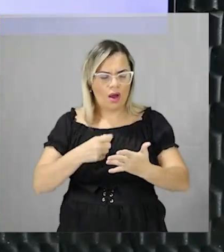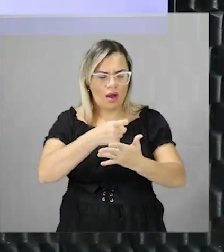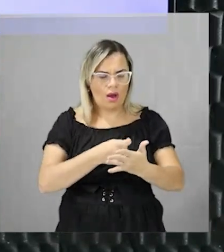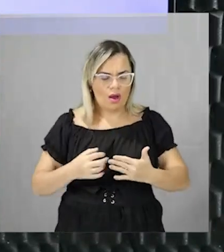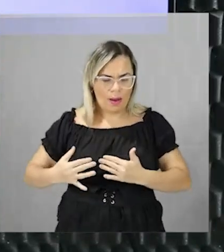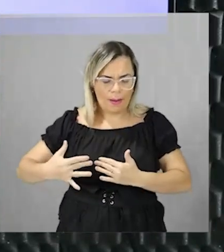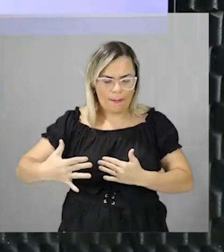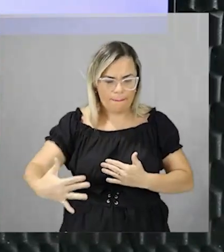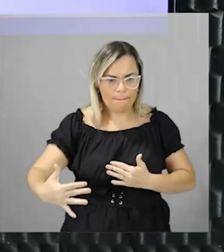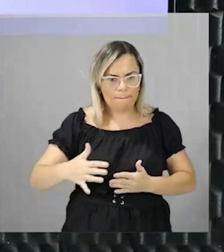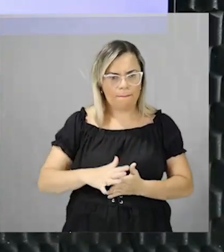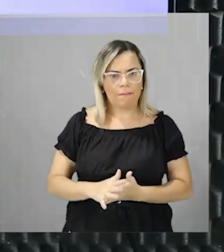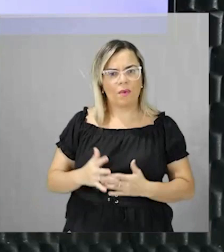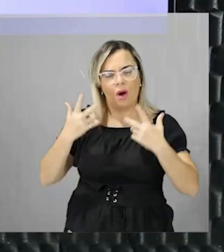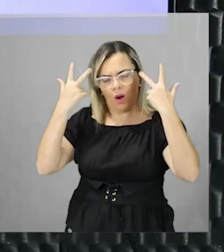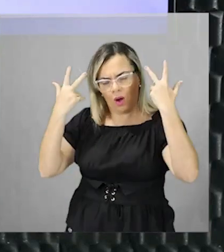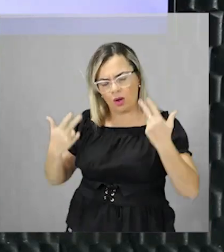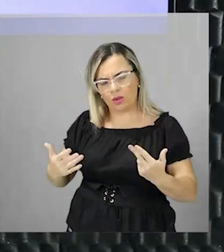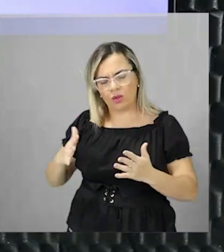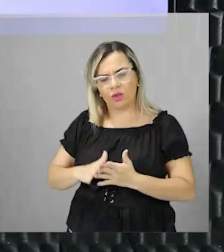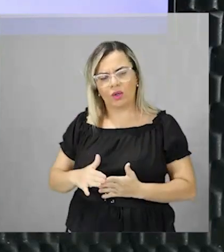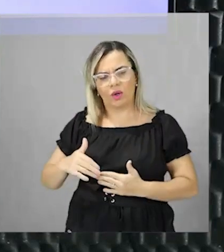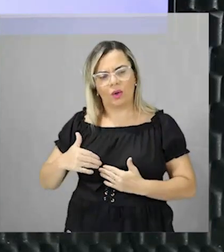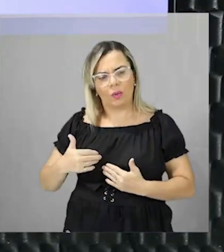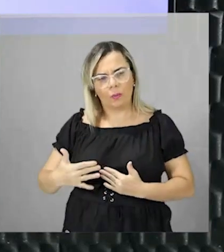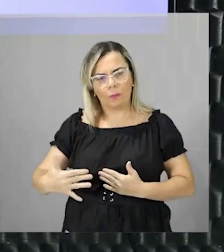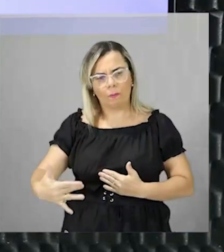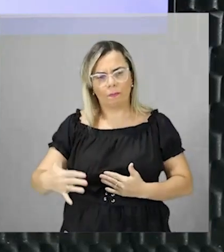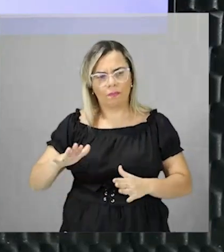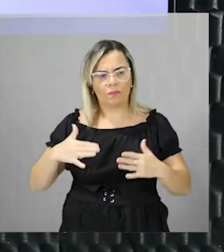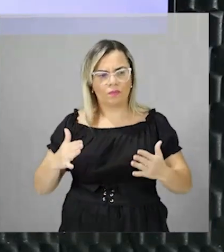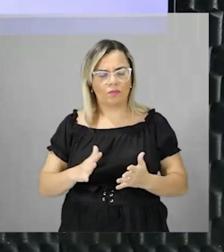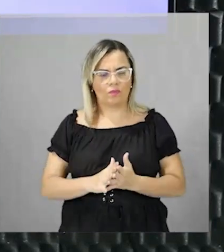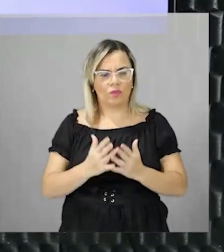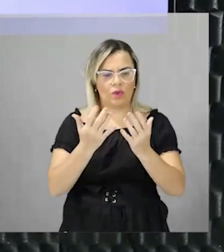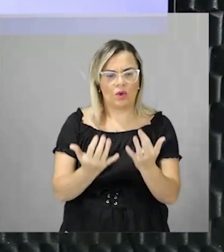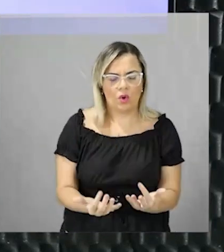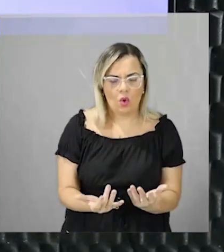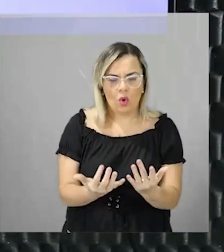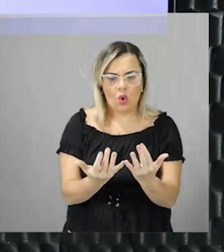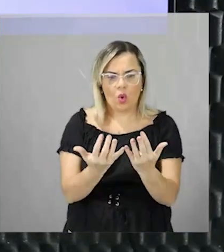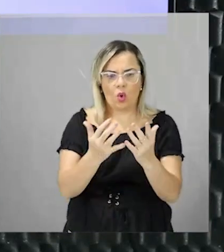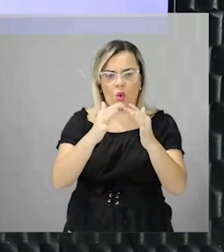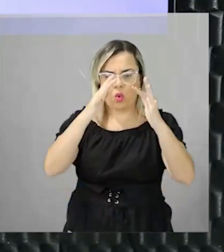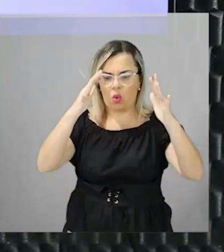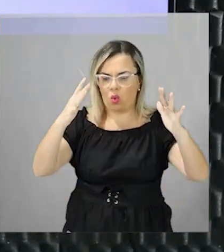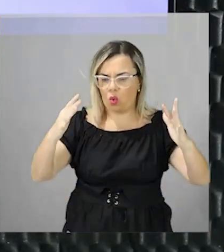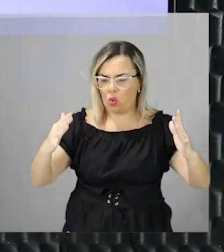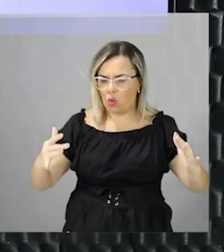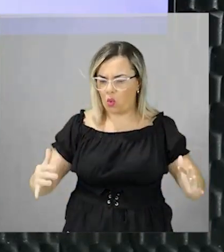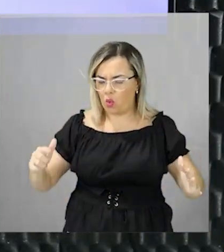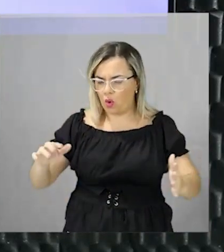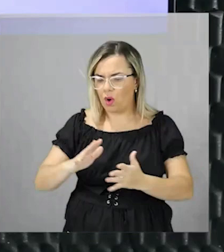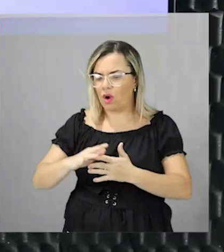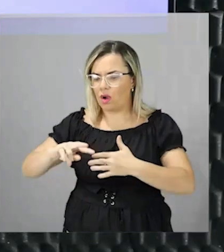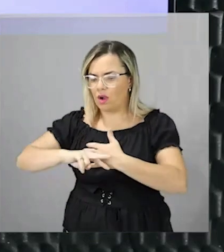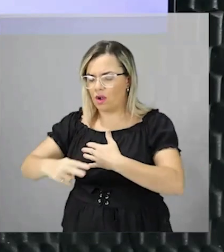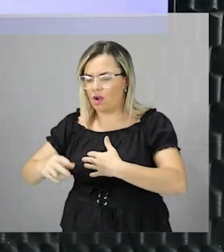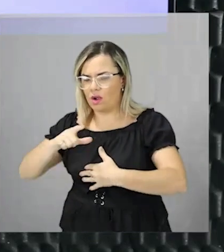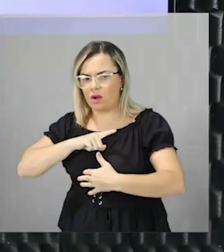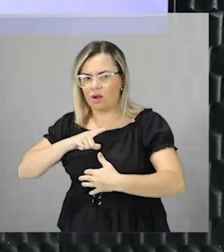processo natural ele está falando, tá certo? Porque, de fato, o magmatismo ele vai afetar a superfície? Vai, mas ele afeta de uma